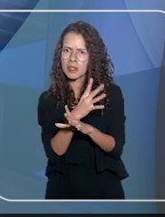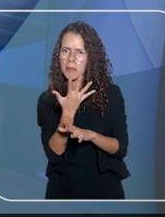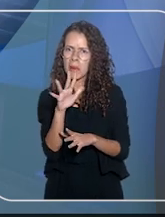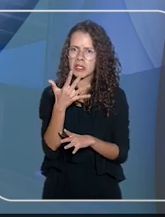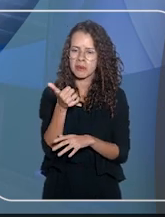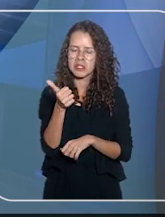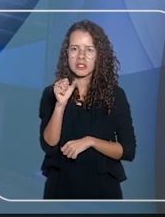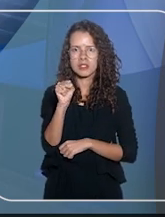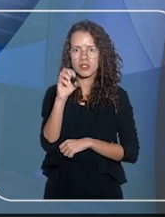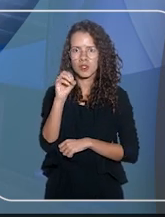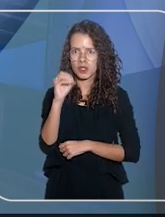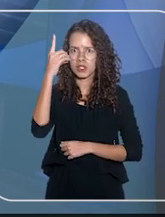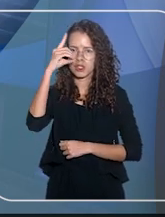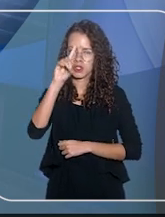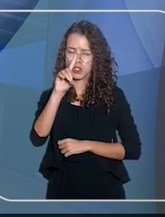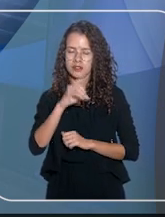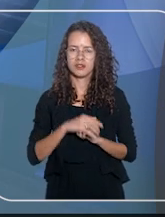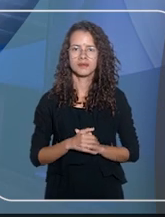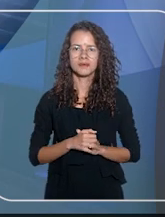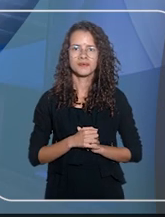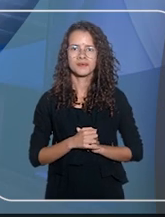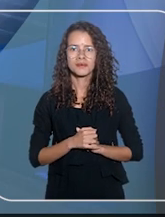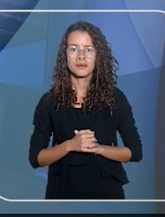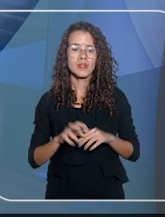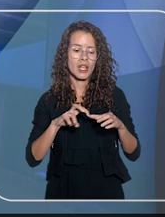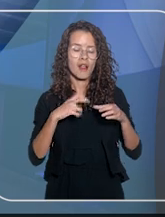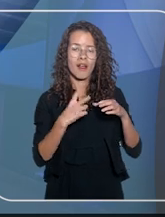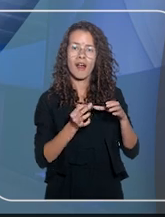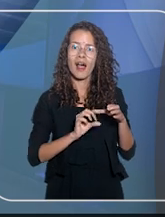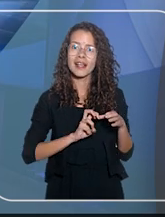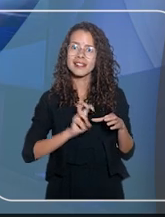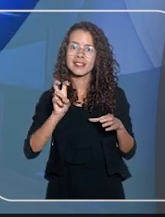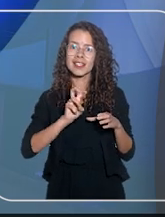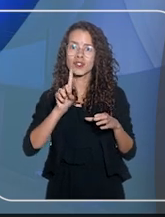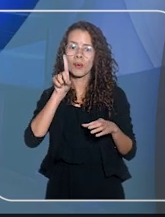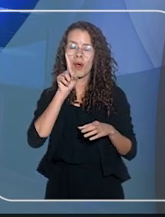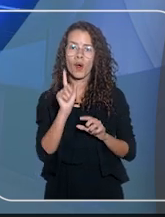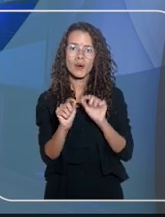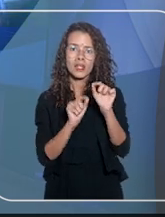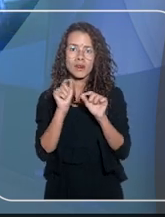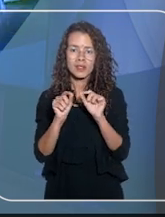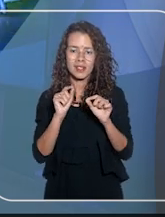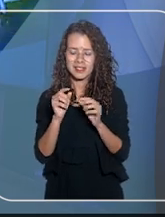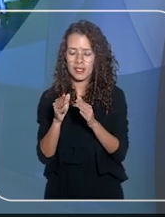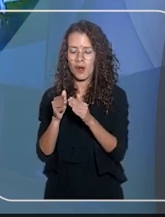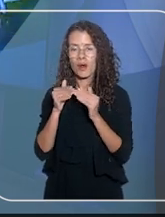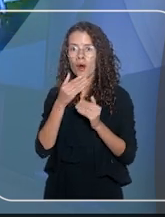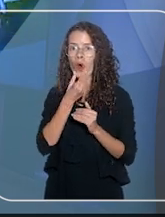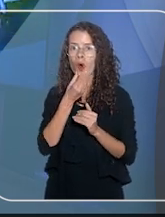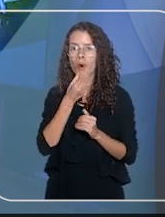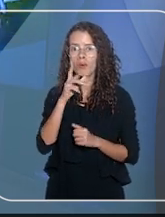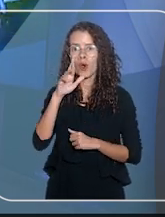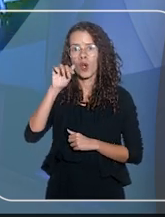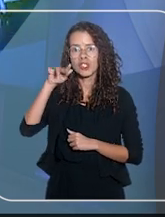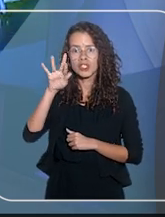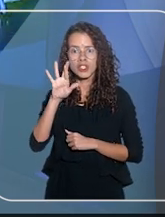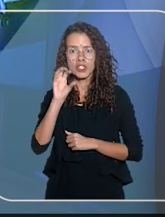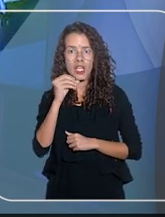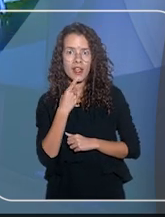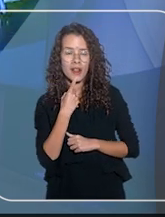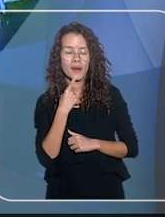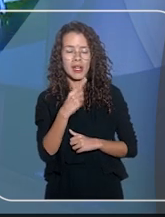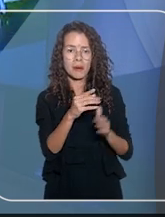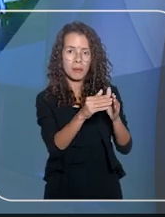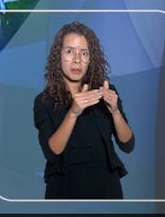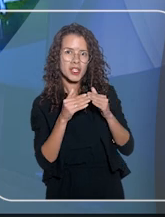Os trabalhos devem terminar em até 180 dias. Já a quinta turma negou um pedido da defesa de Rogério Avelino da